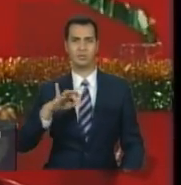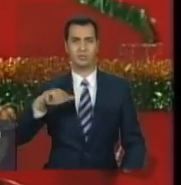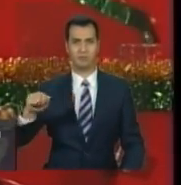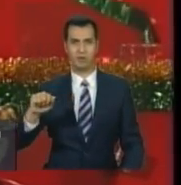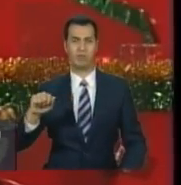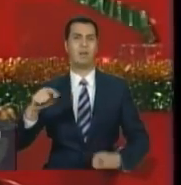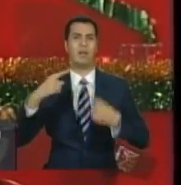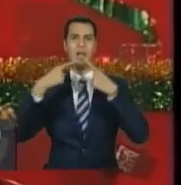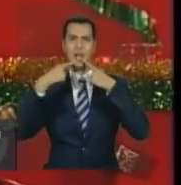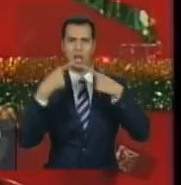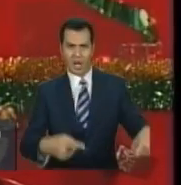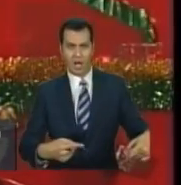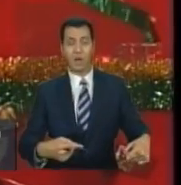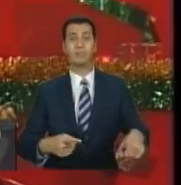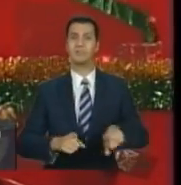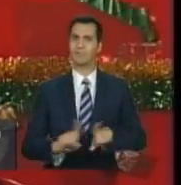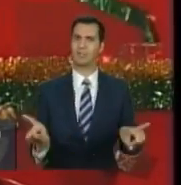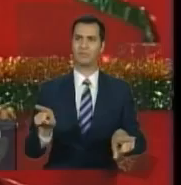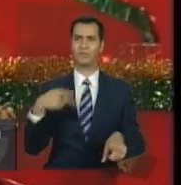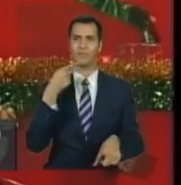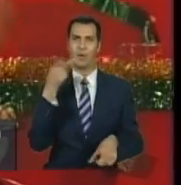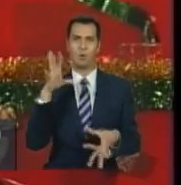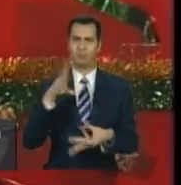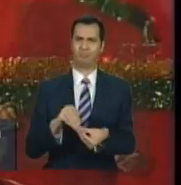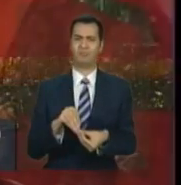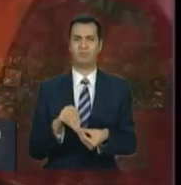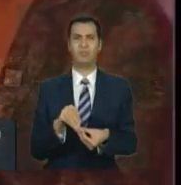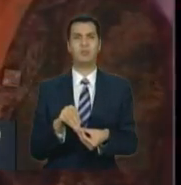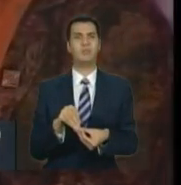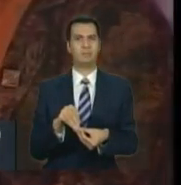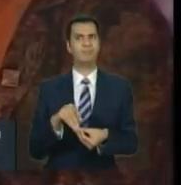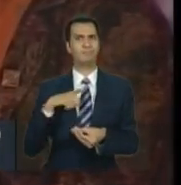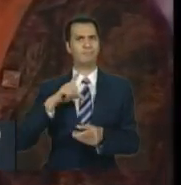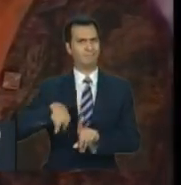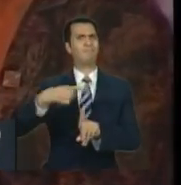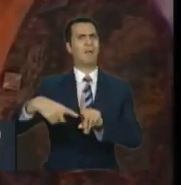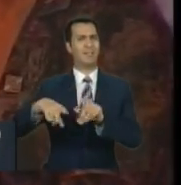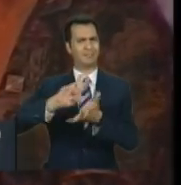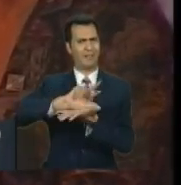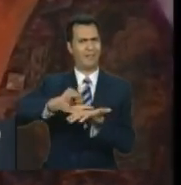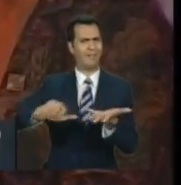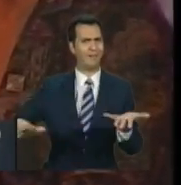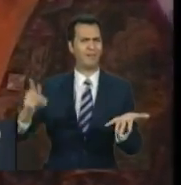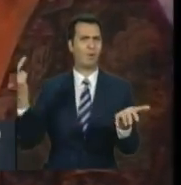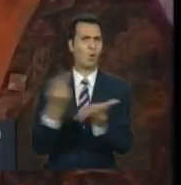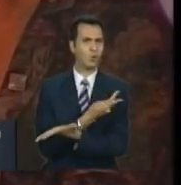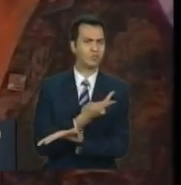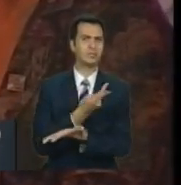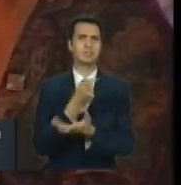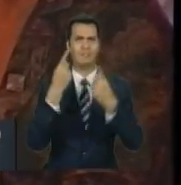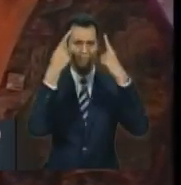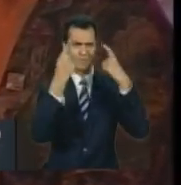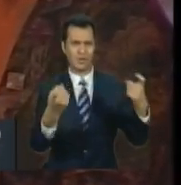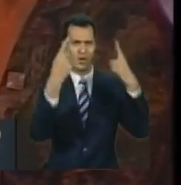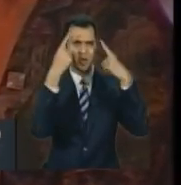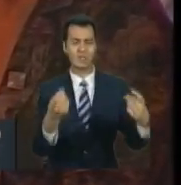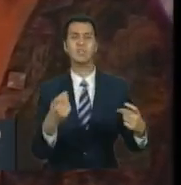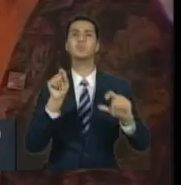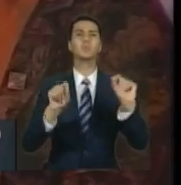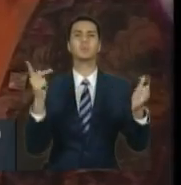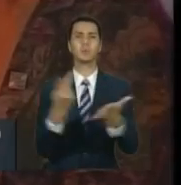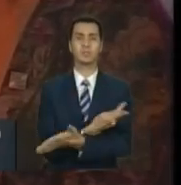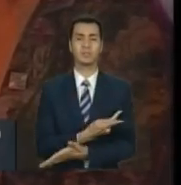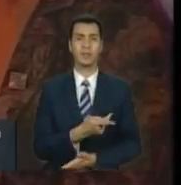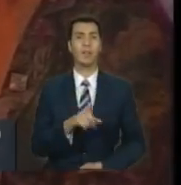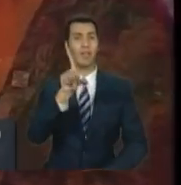disse. Que é o fato que, muitas vezes, o que está ocorrendo é uma limpeza